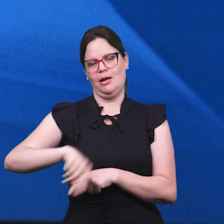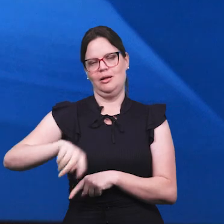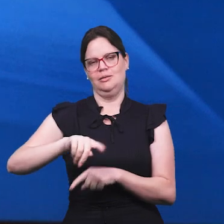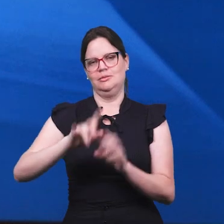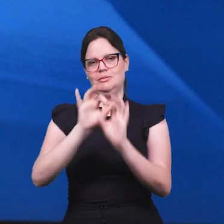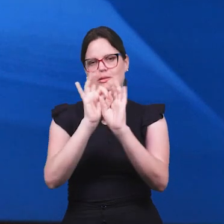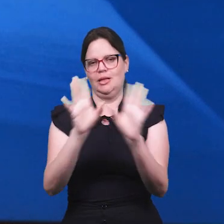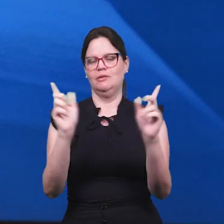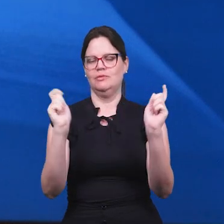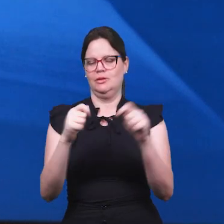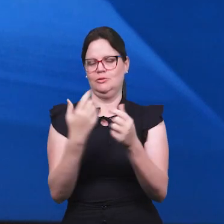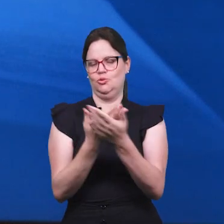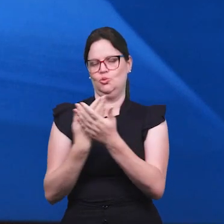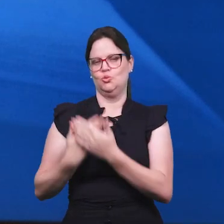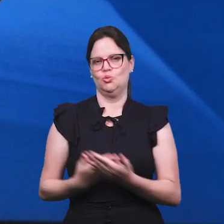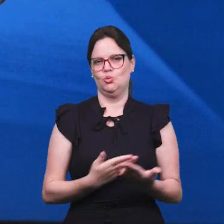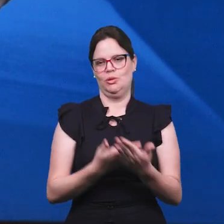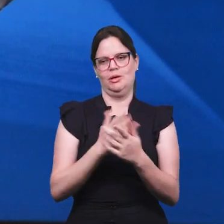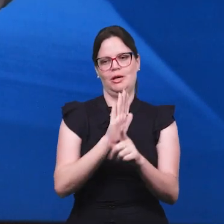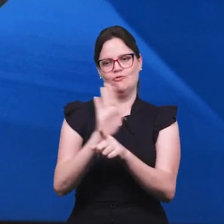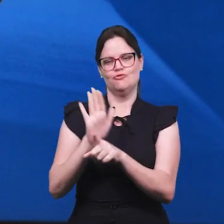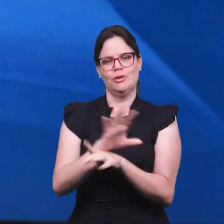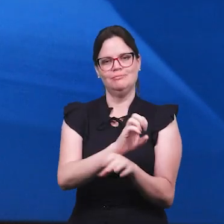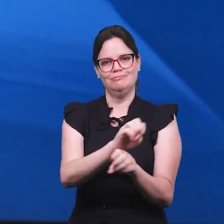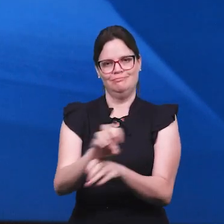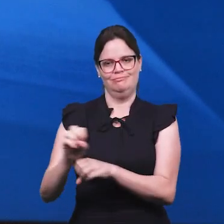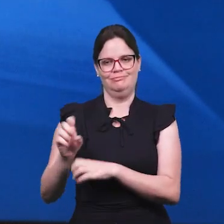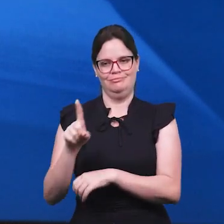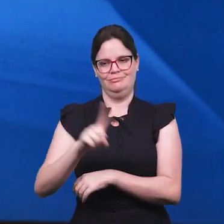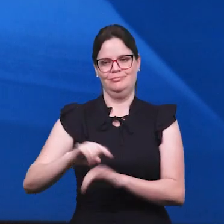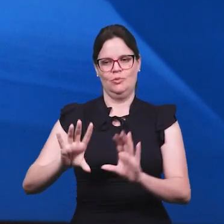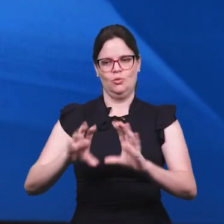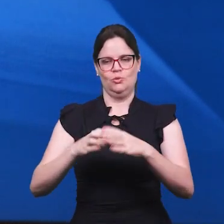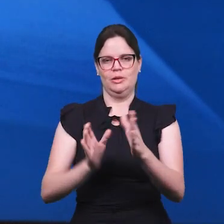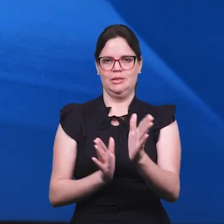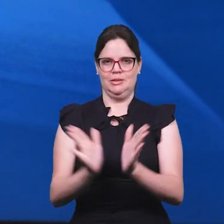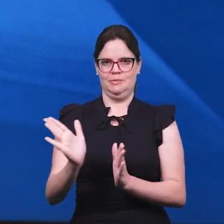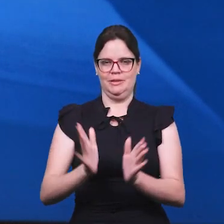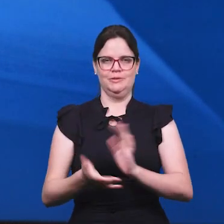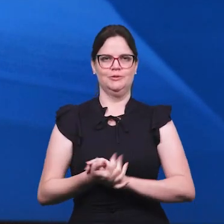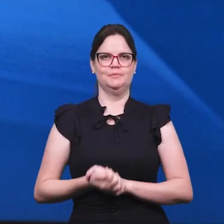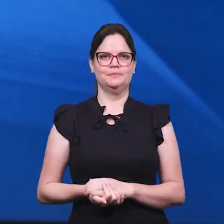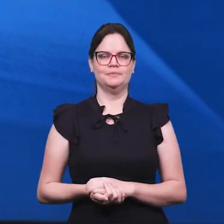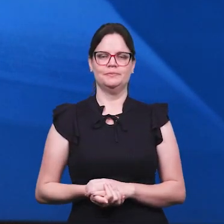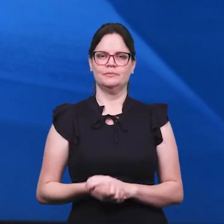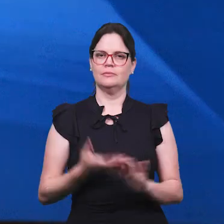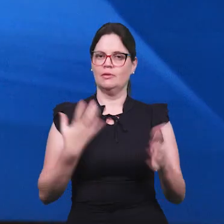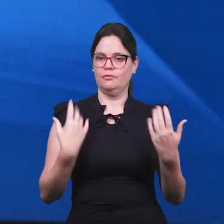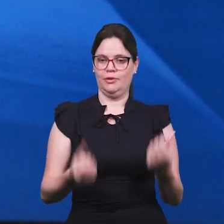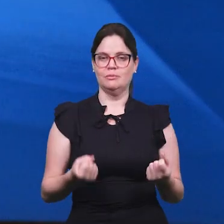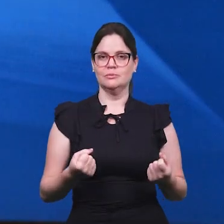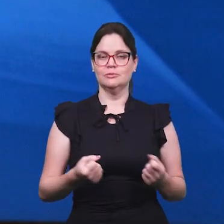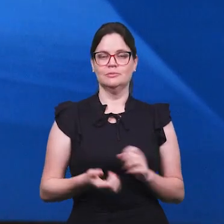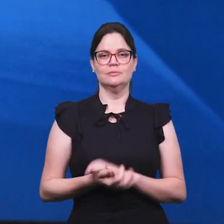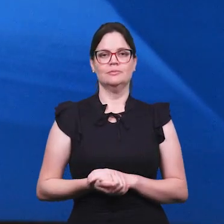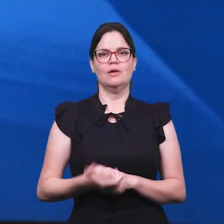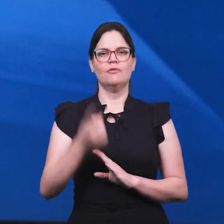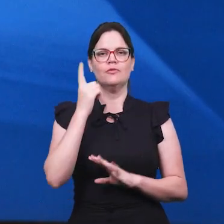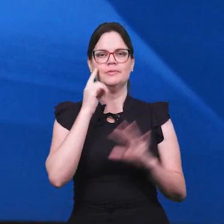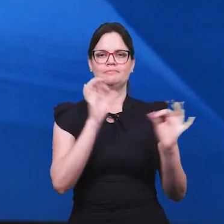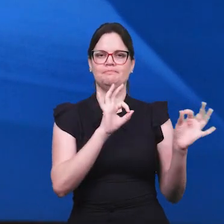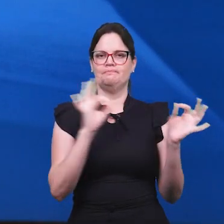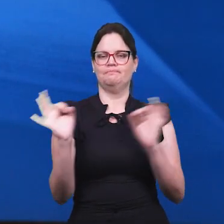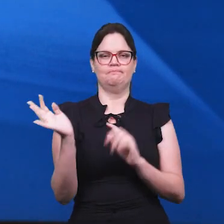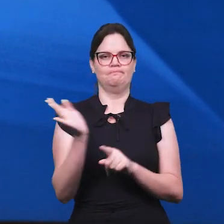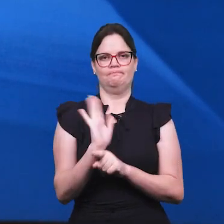mas dentro de uma formulação de forma a facilitar o ensino do assunto para a classe